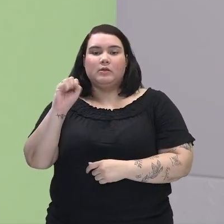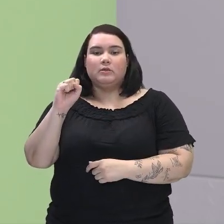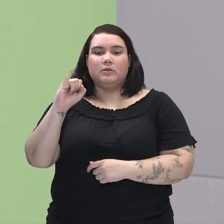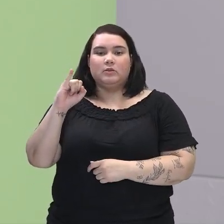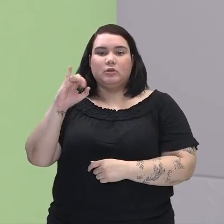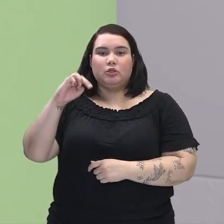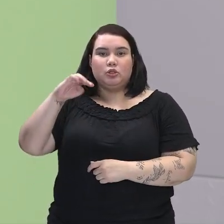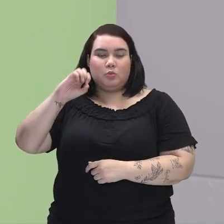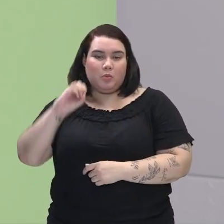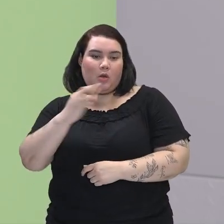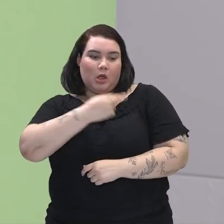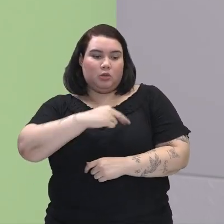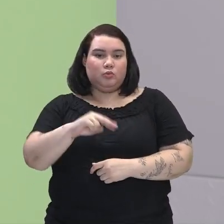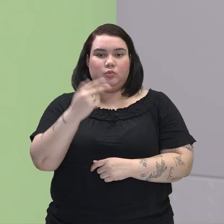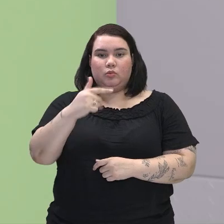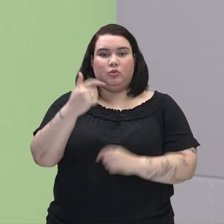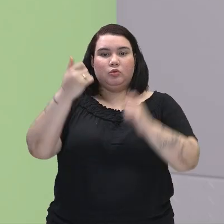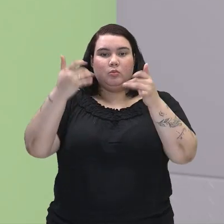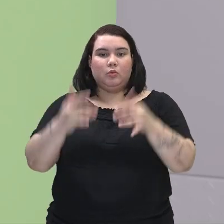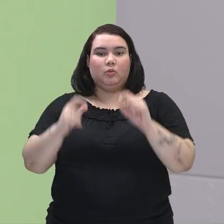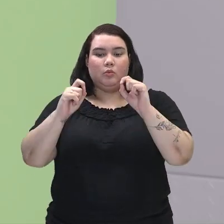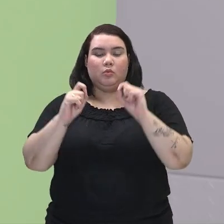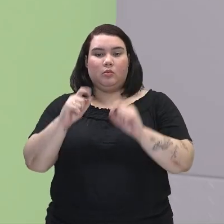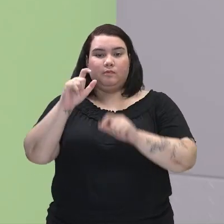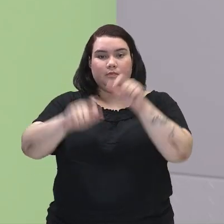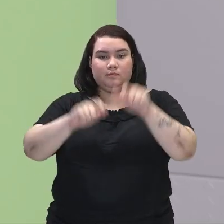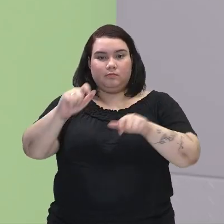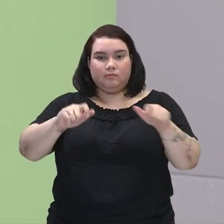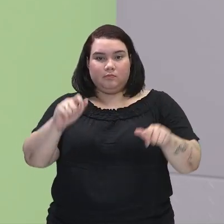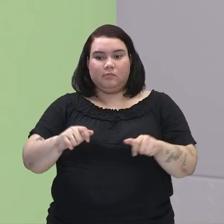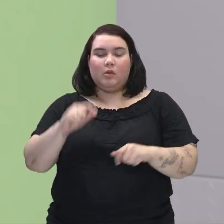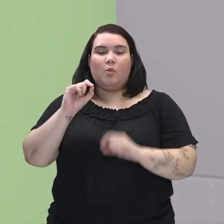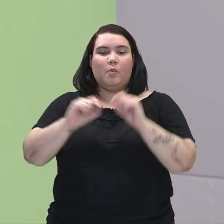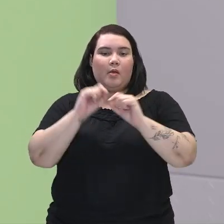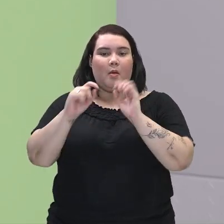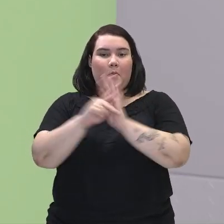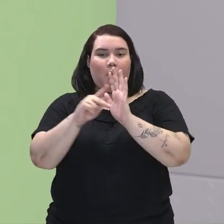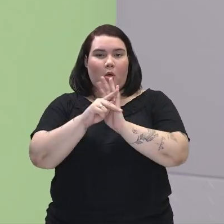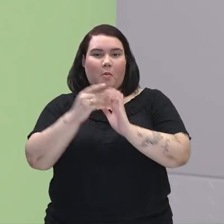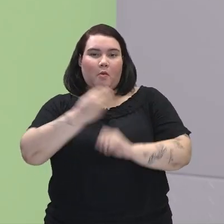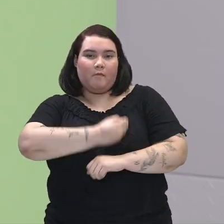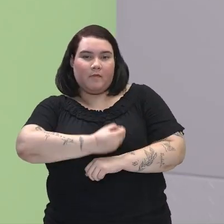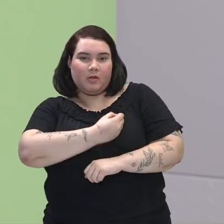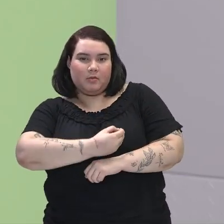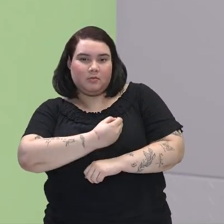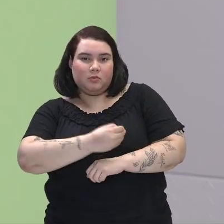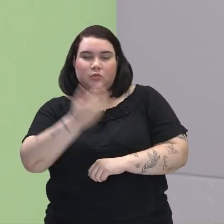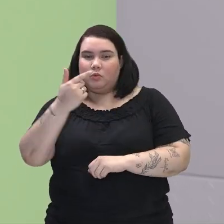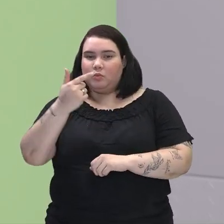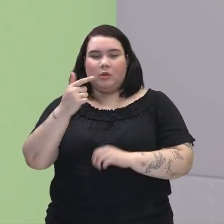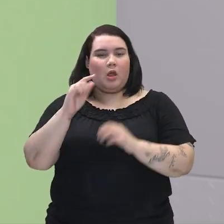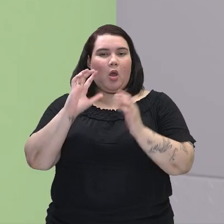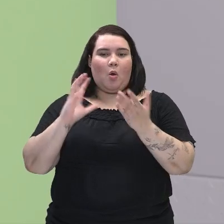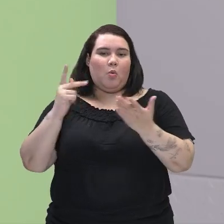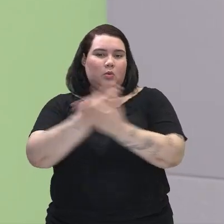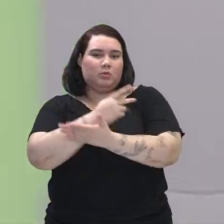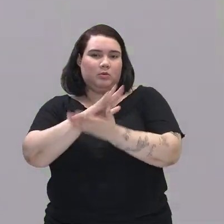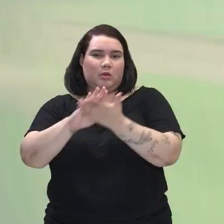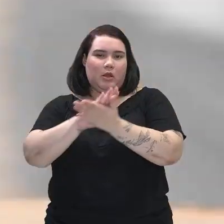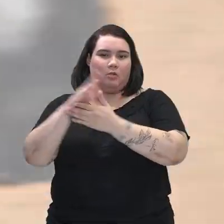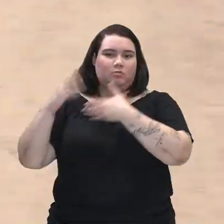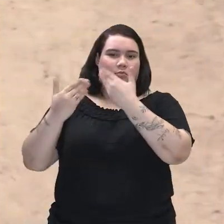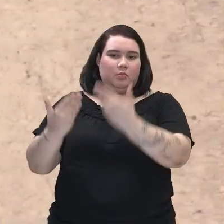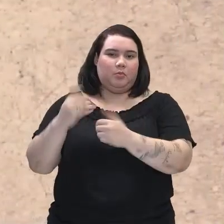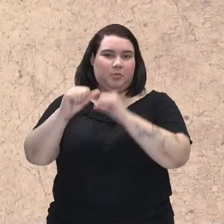não religiosa que fala que os seres vivos são imutáveis, ou seja, não sofreram mudanças ao longo do